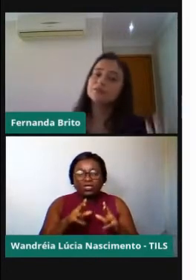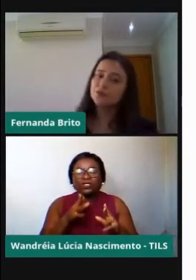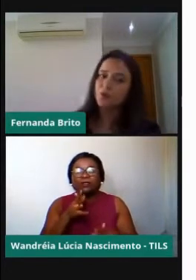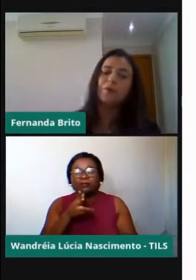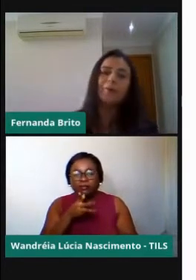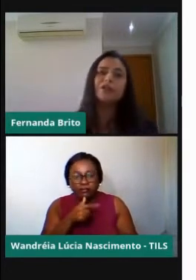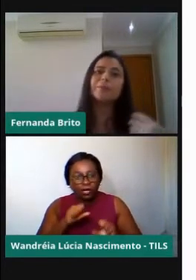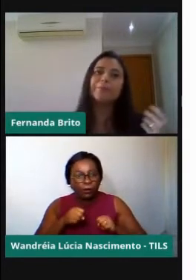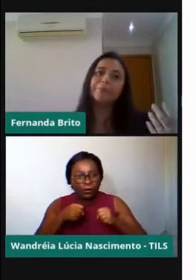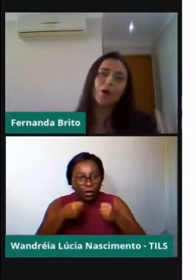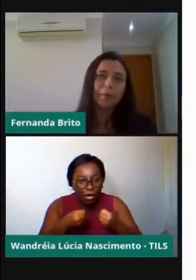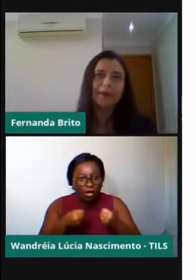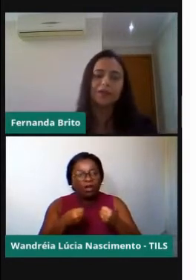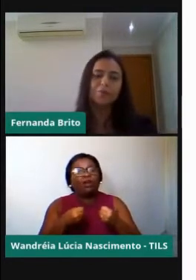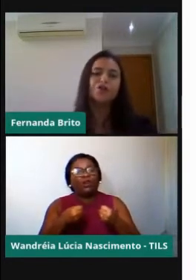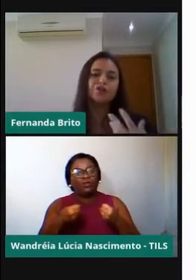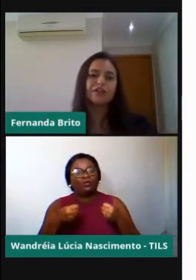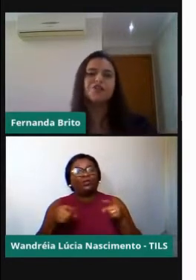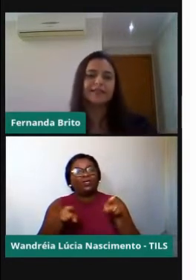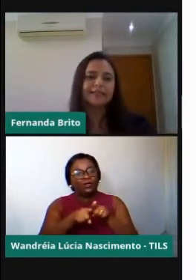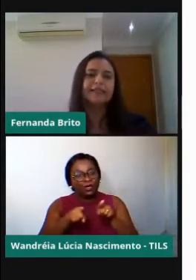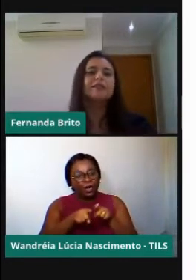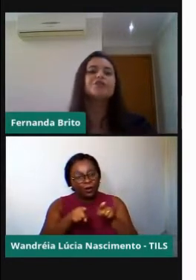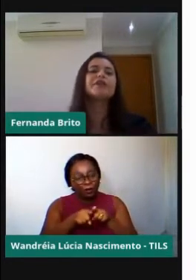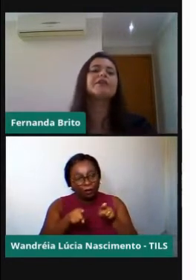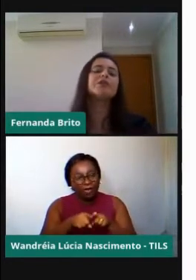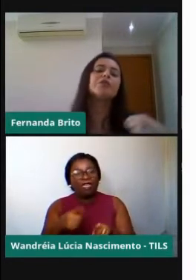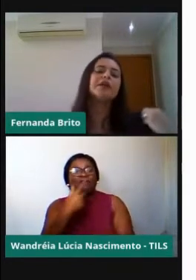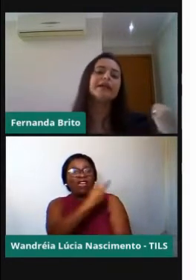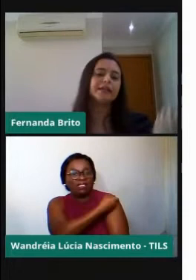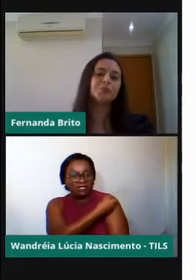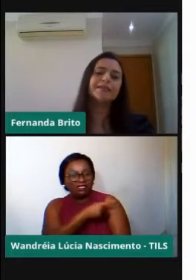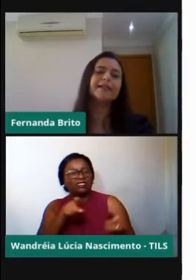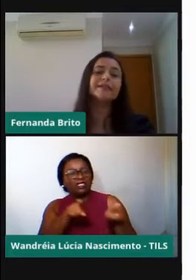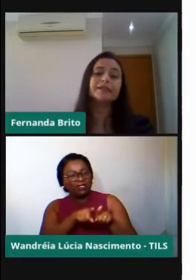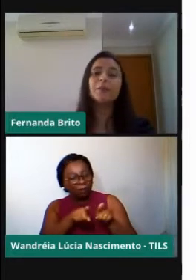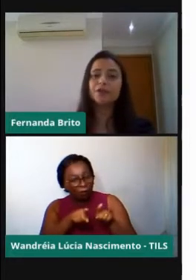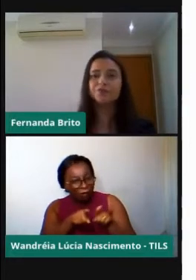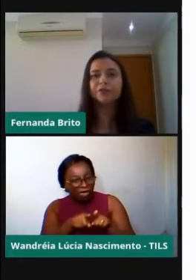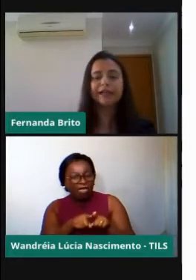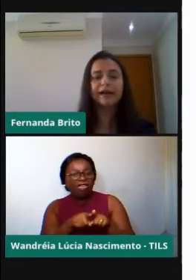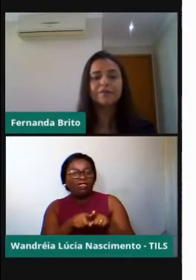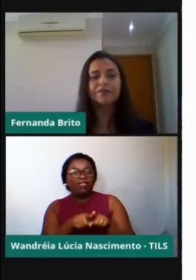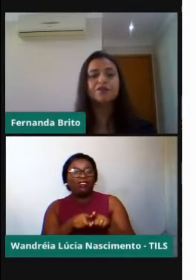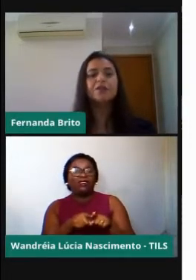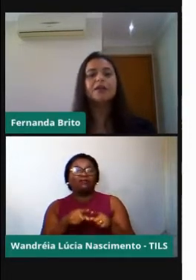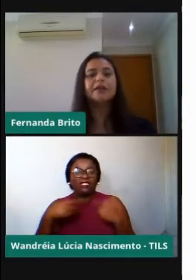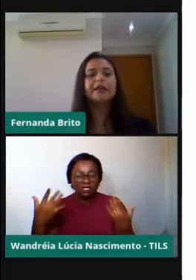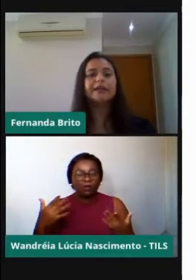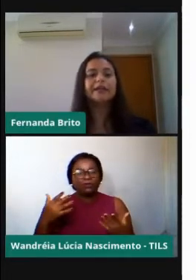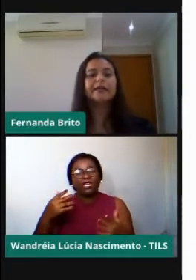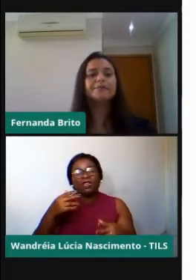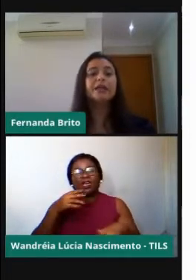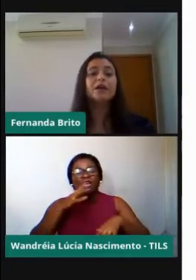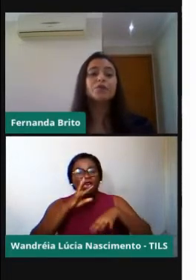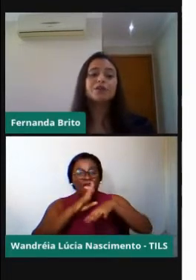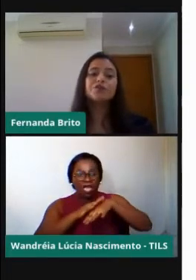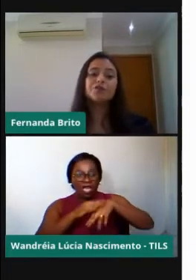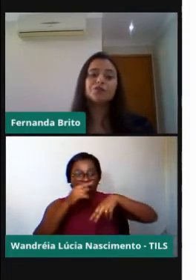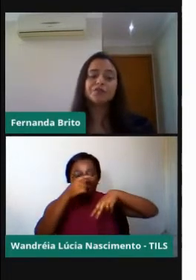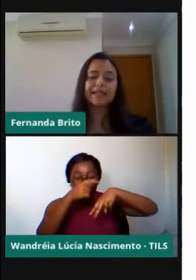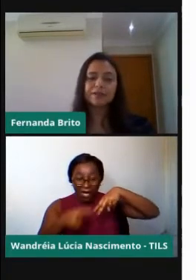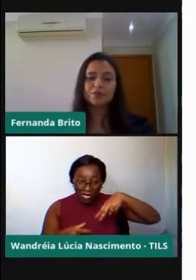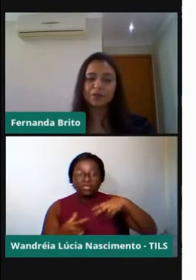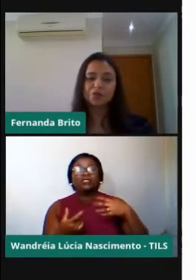comprometida, inclusive se compromete a própria resposta das vacinas, né, então esses pacientes são mais vulneráveis.